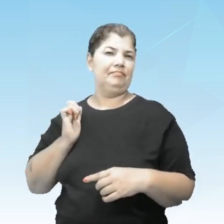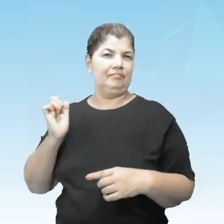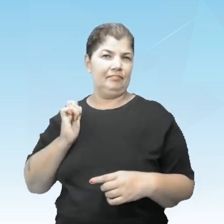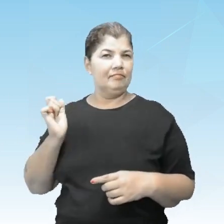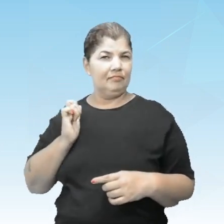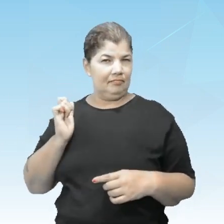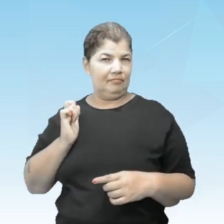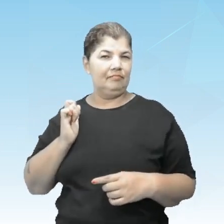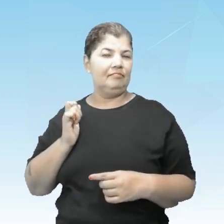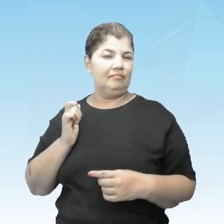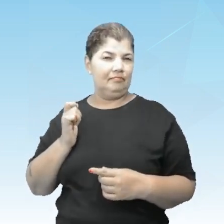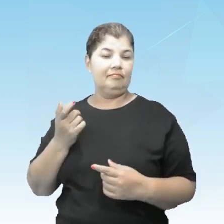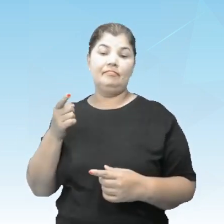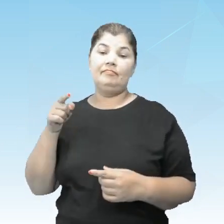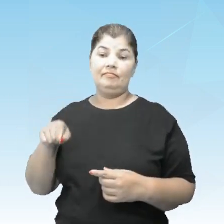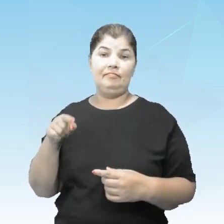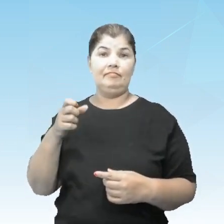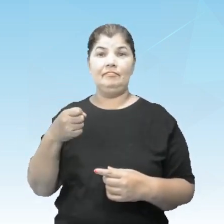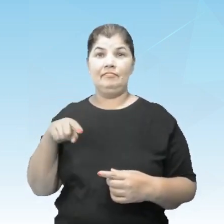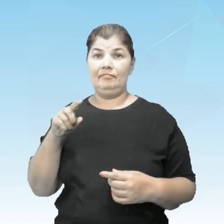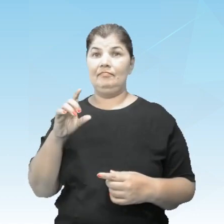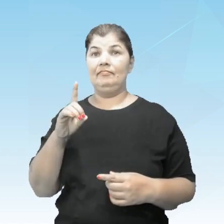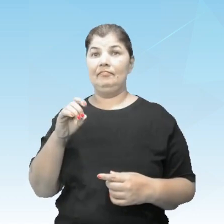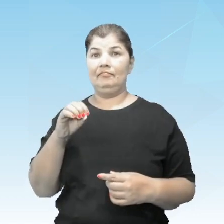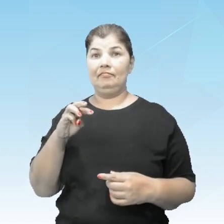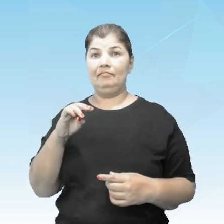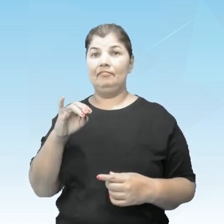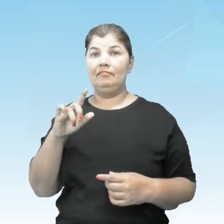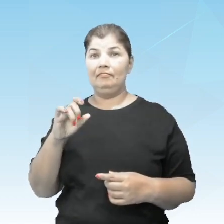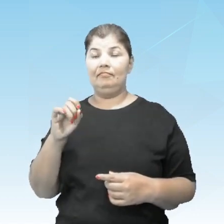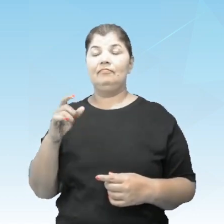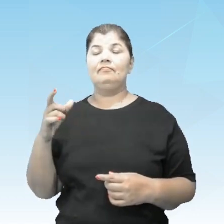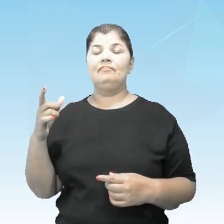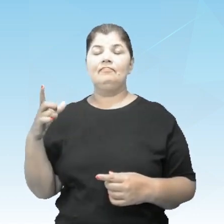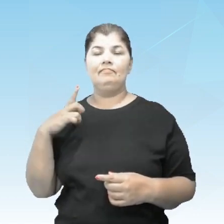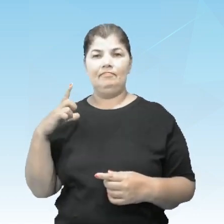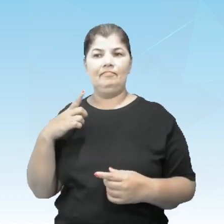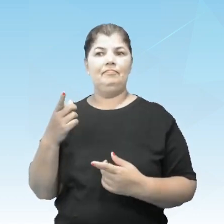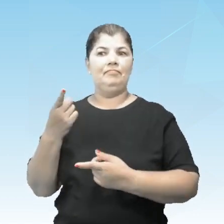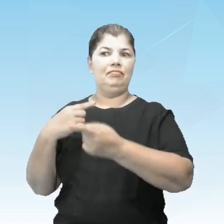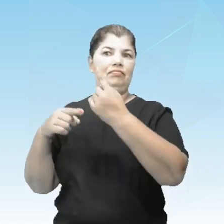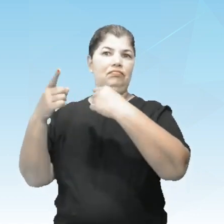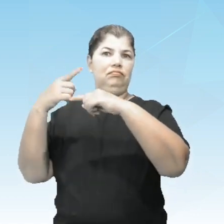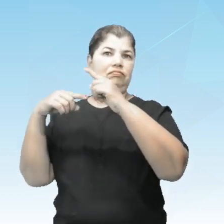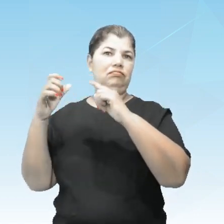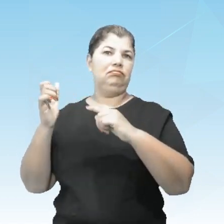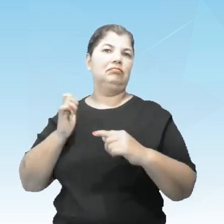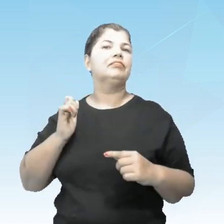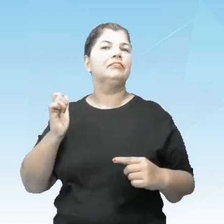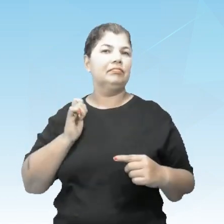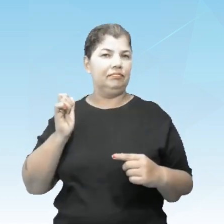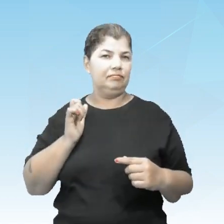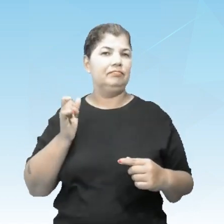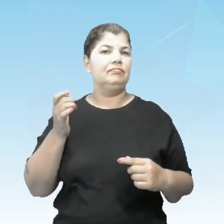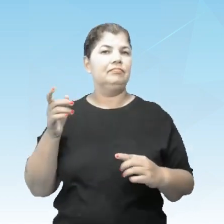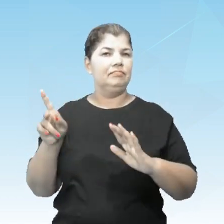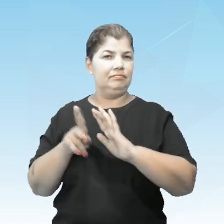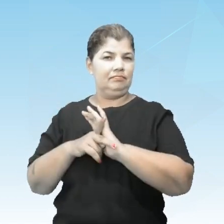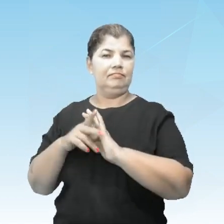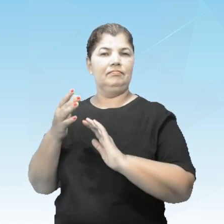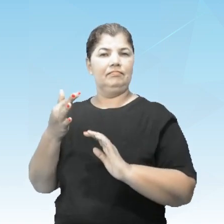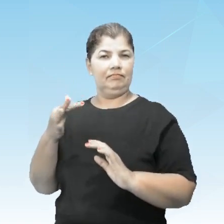Né? Então, São Domingos se tornou uma das colônias mais ricas das colônias